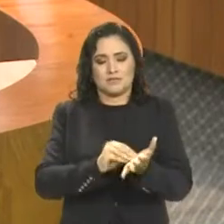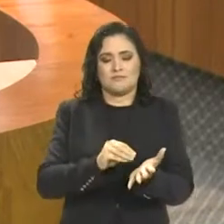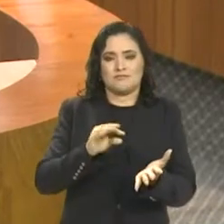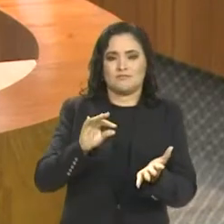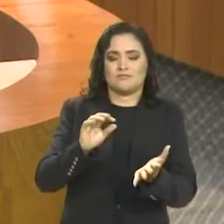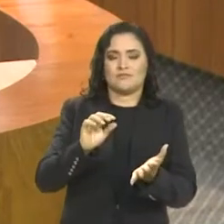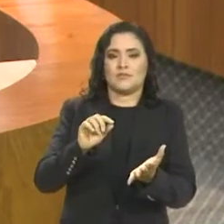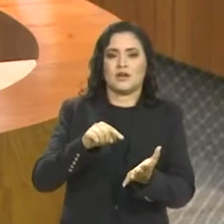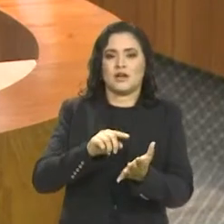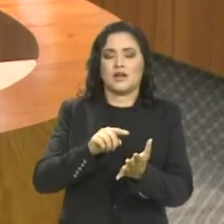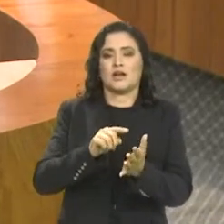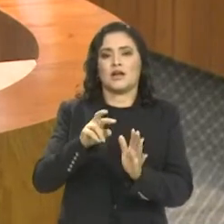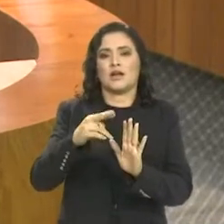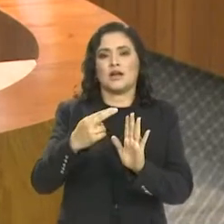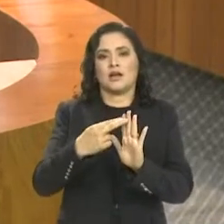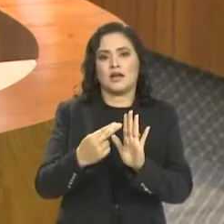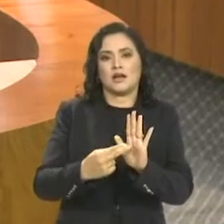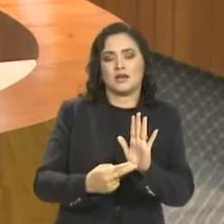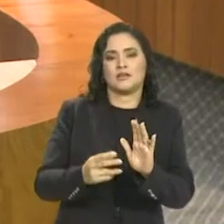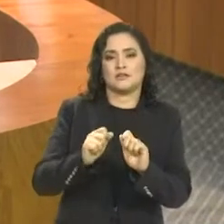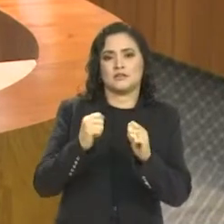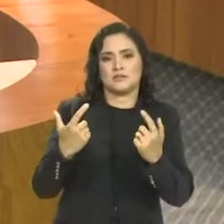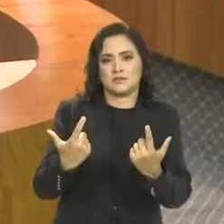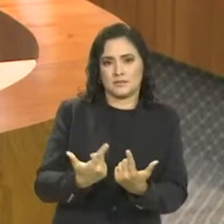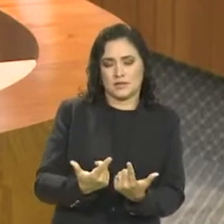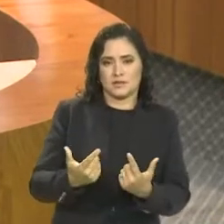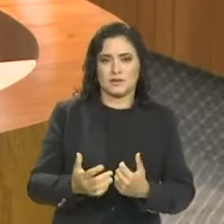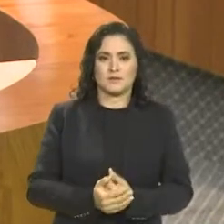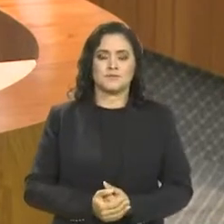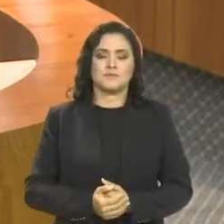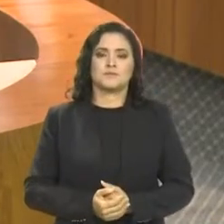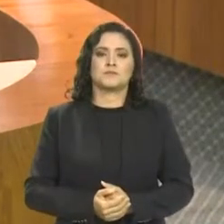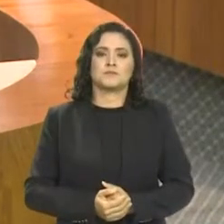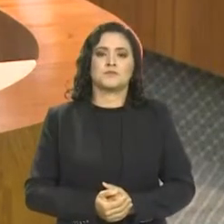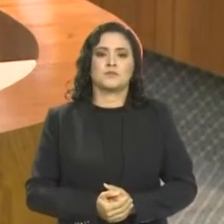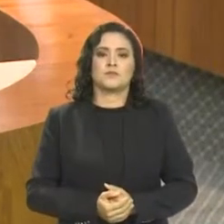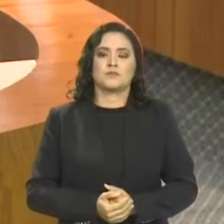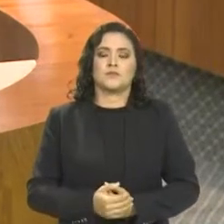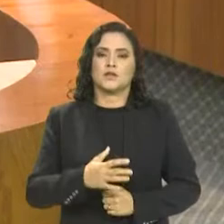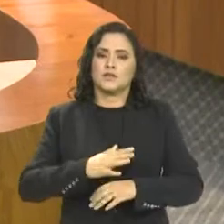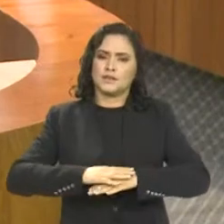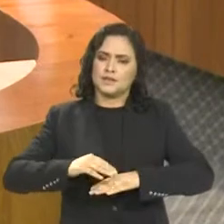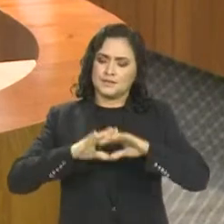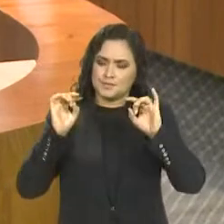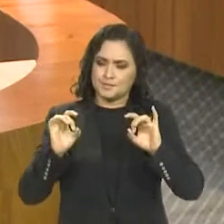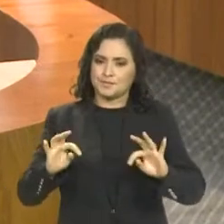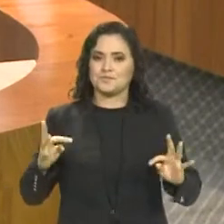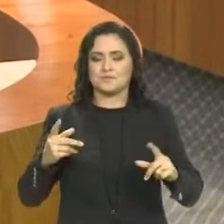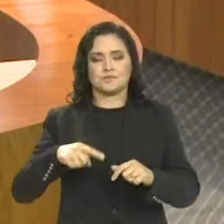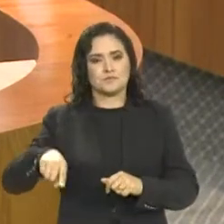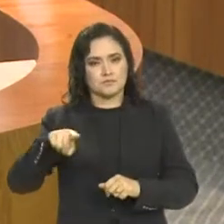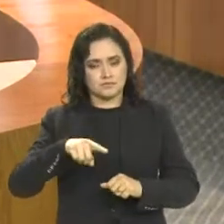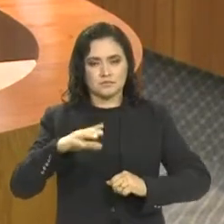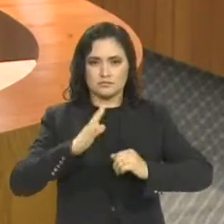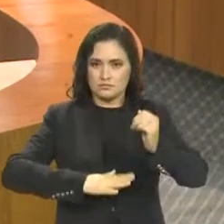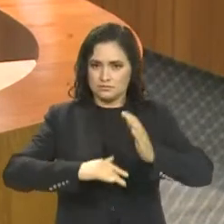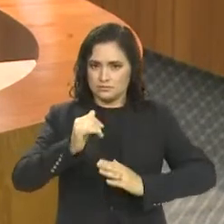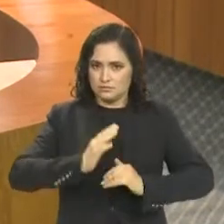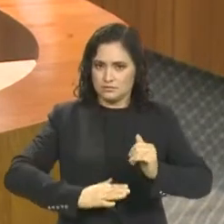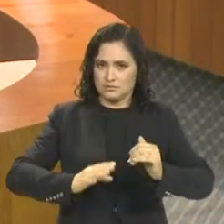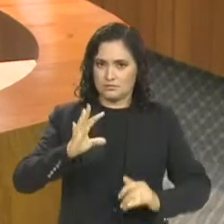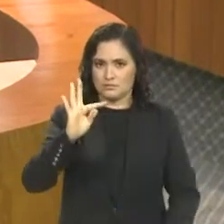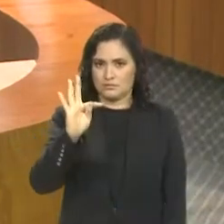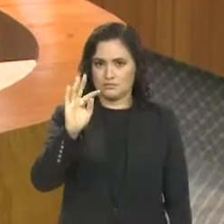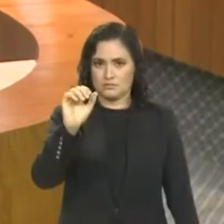Estado do Maranhão. E aí, todas as vezes, nós cumprimentamos, eu tenho um carinho muito especial a todos vocês, taquígrafos. Hoje, dia do taquígrafo e